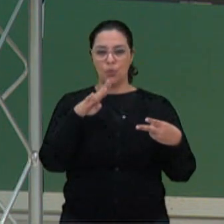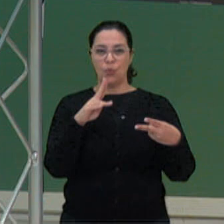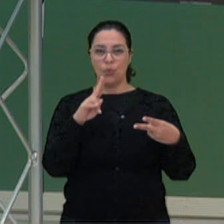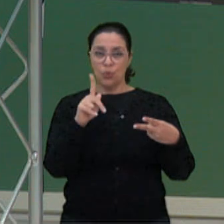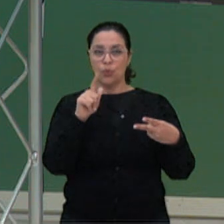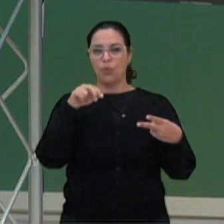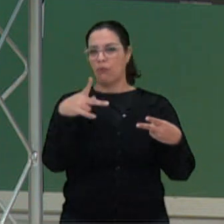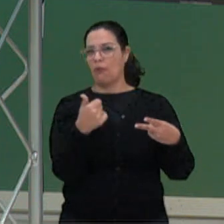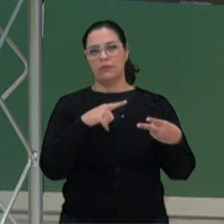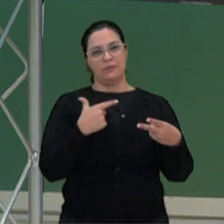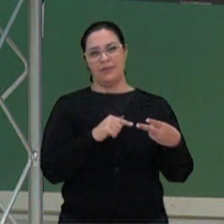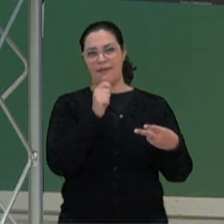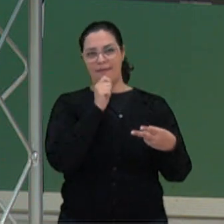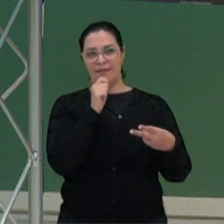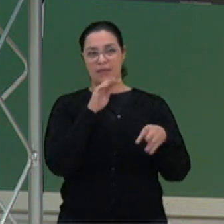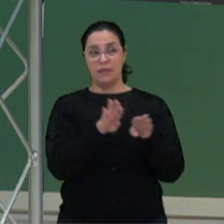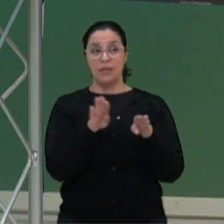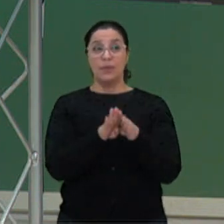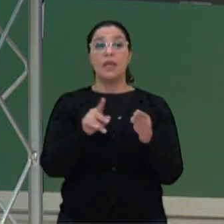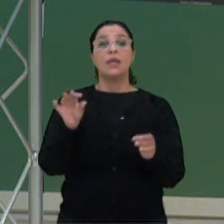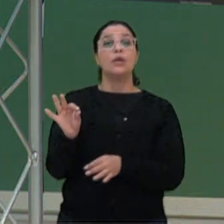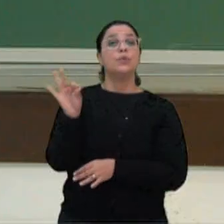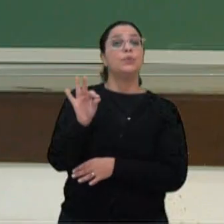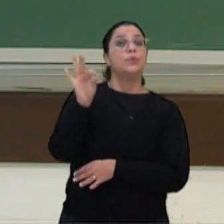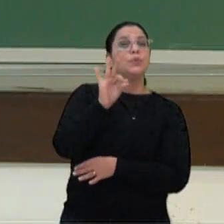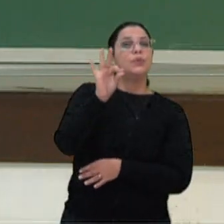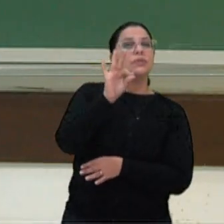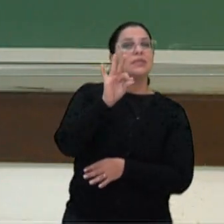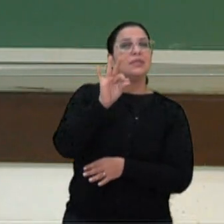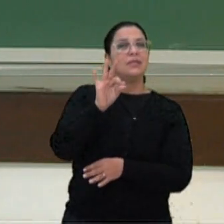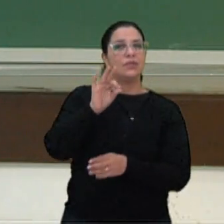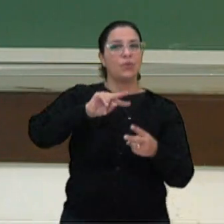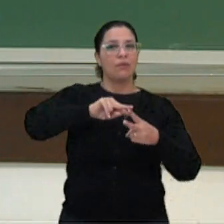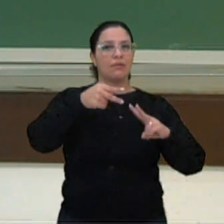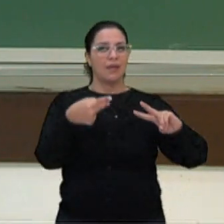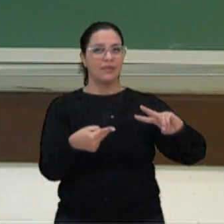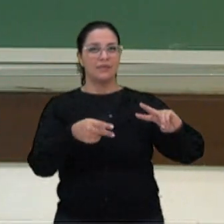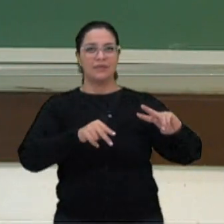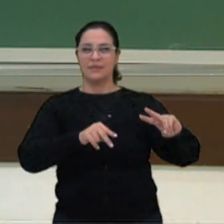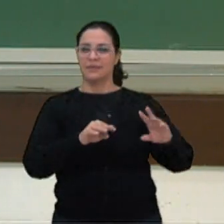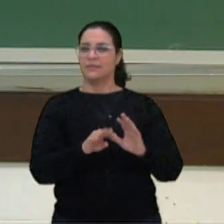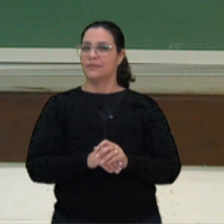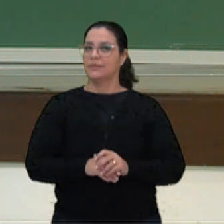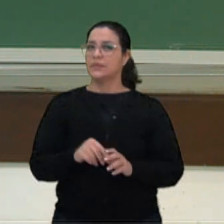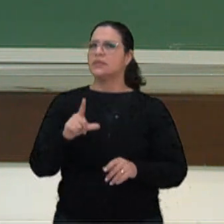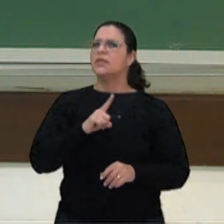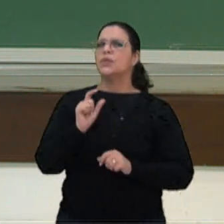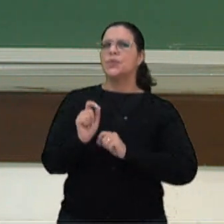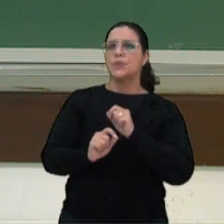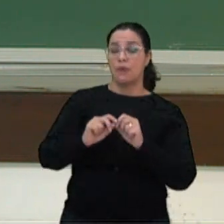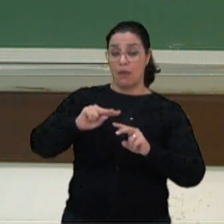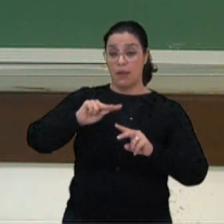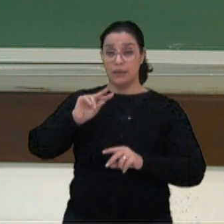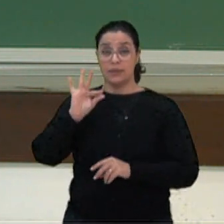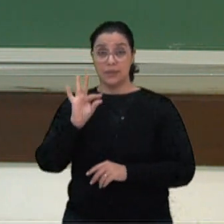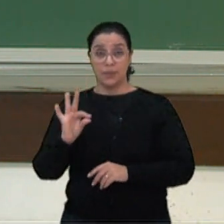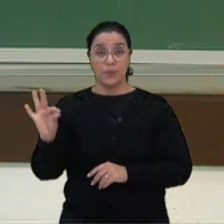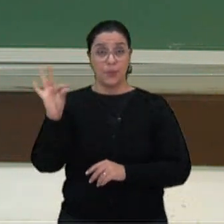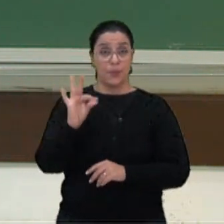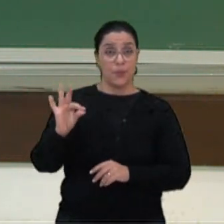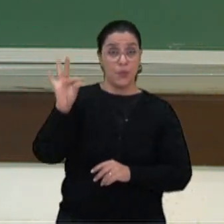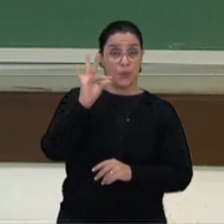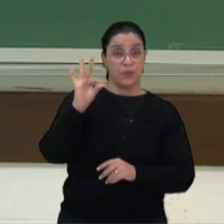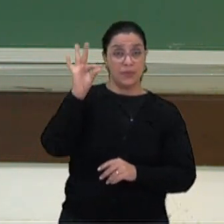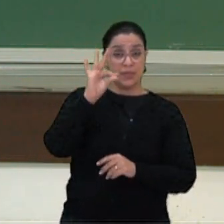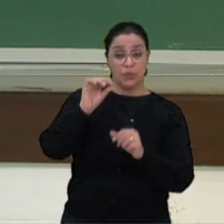E ainda o mosquito transgênico. Isso é importante, gente. O mosquito transgênico é um mosquito que ele recebe gene de